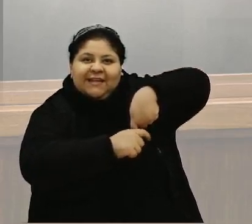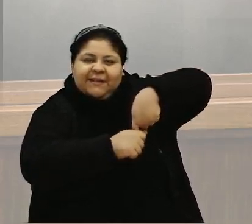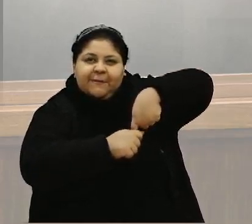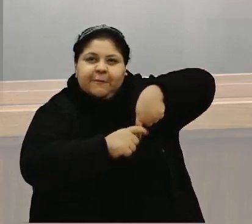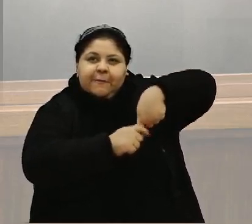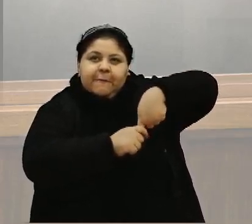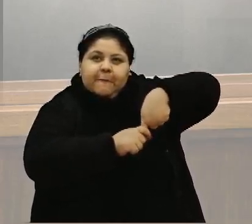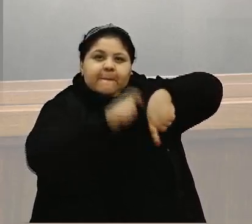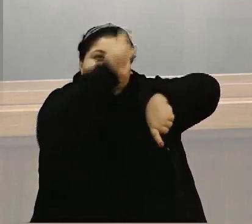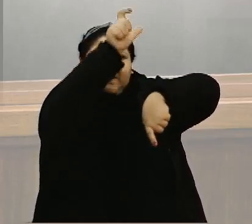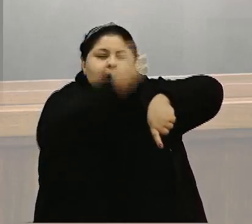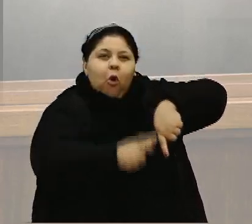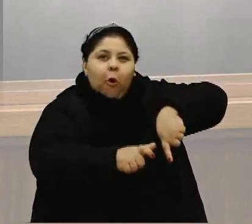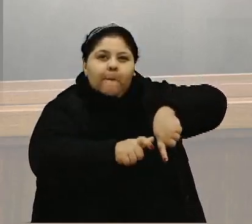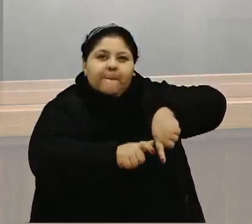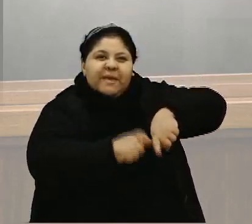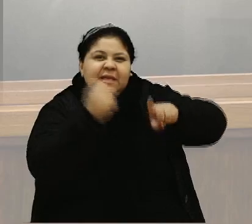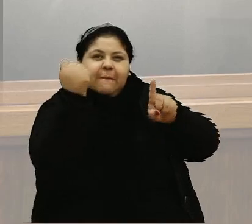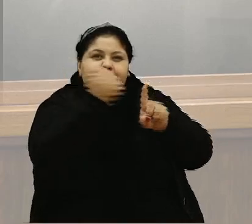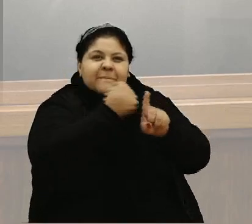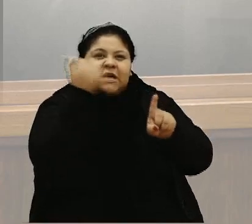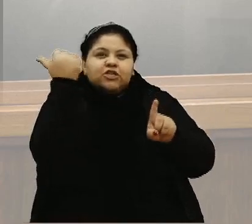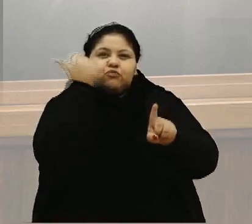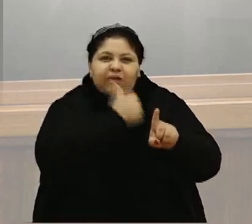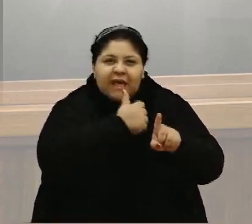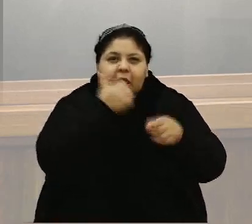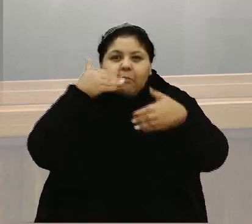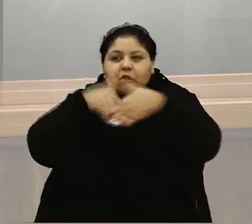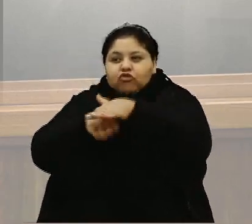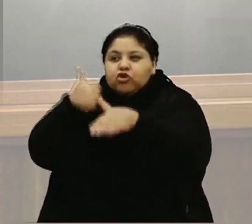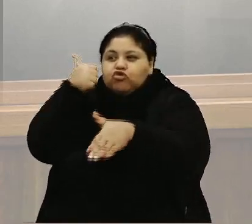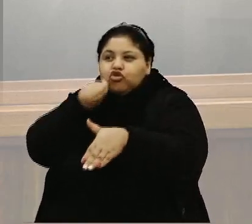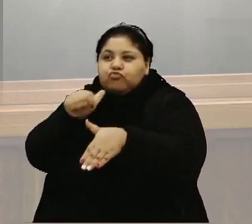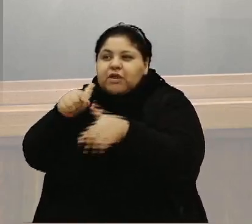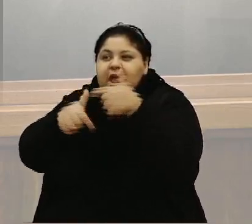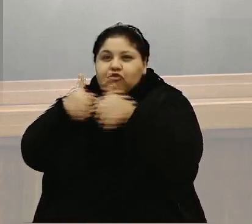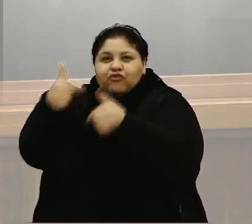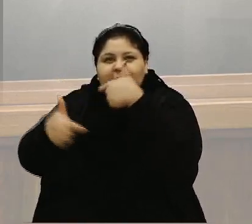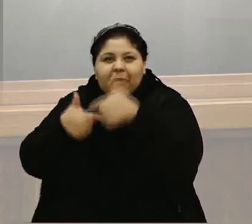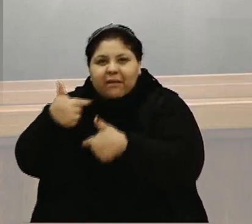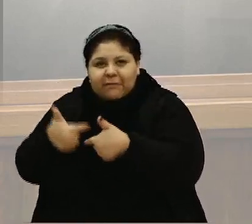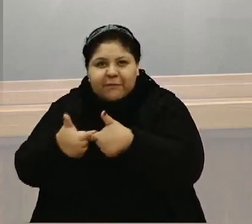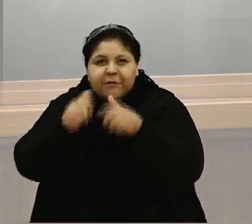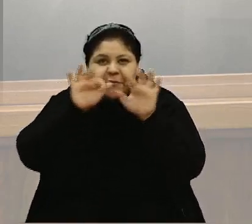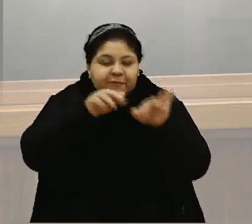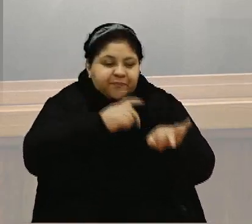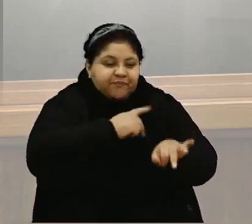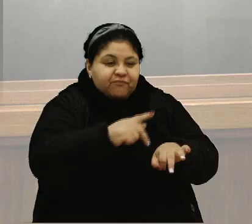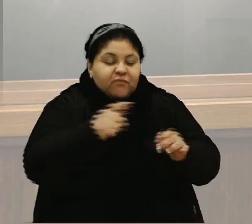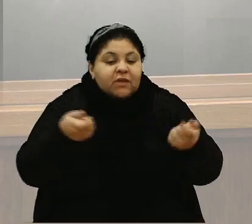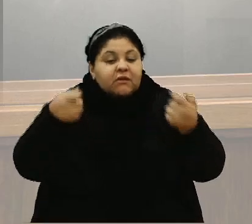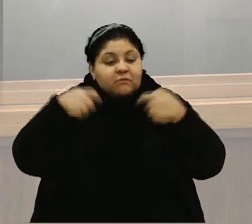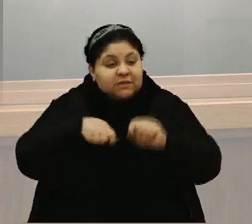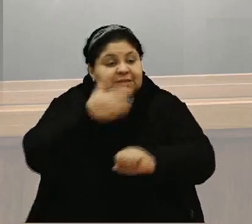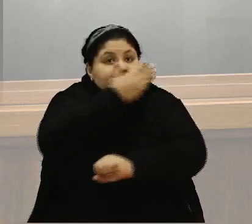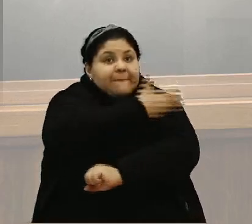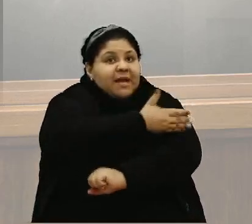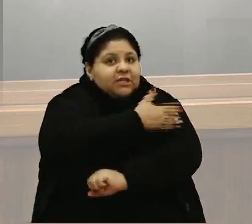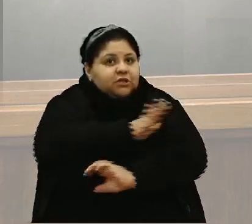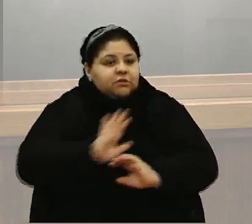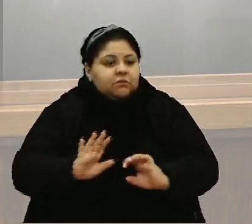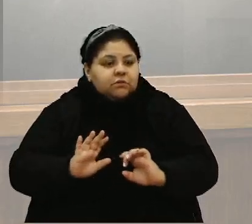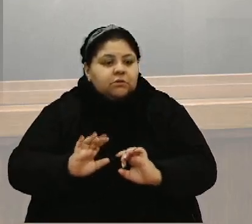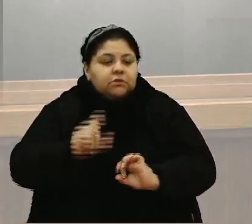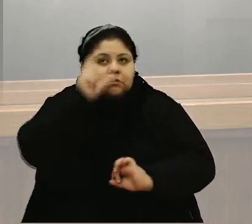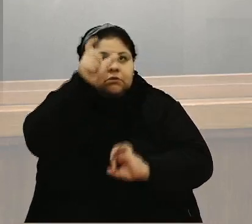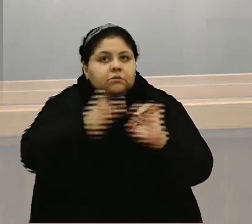a inclusão da mulher no mercado de trabalho. Então, a gente, para finalizar, senhora presidente, precisa ver na prática. Quando a